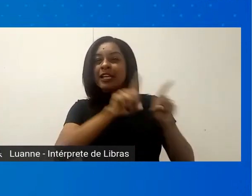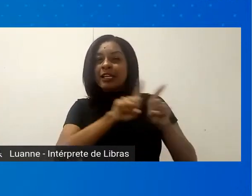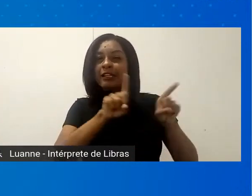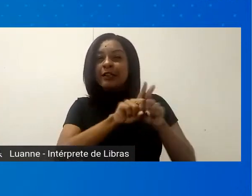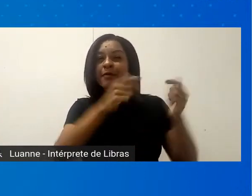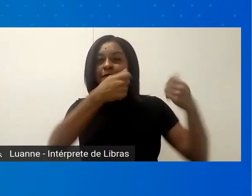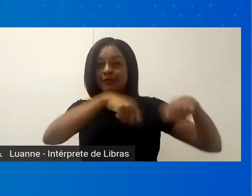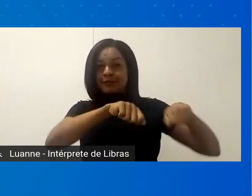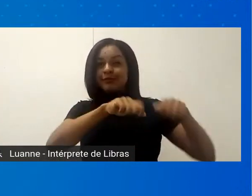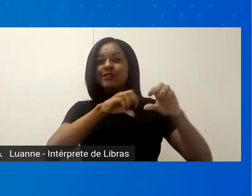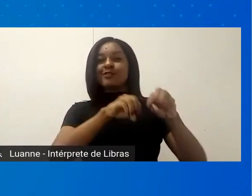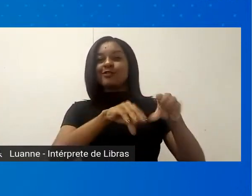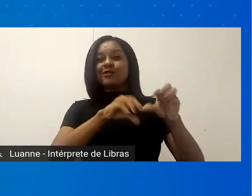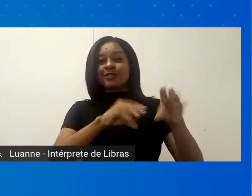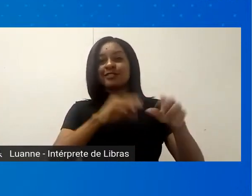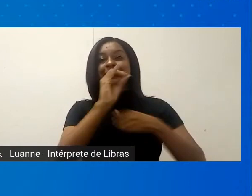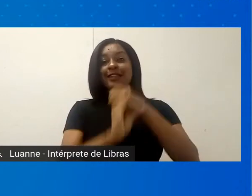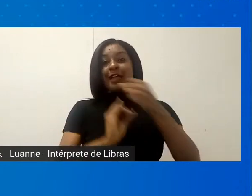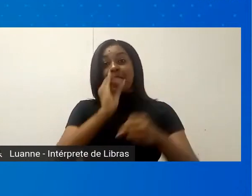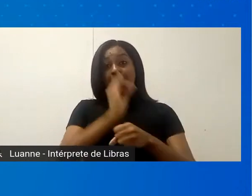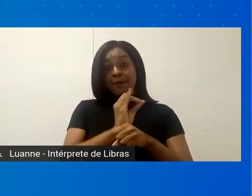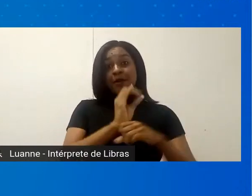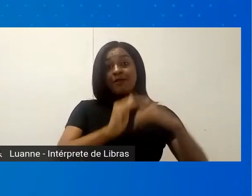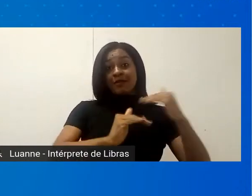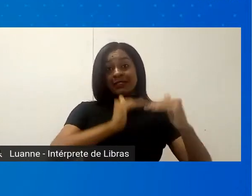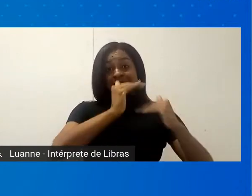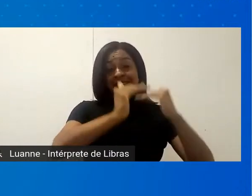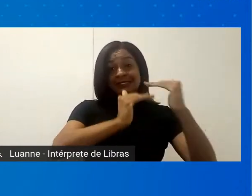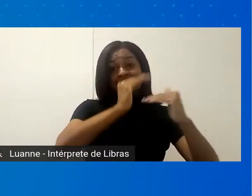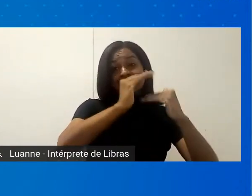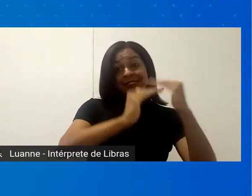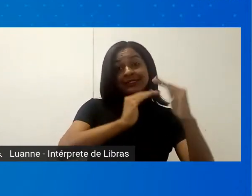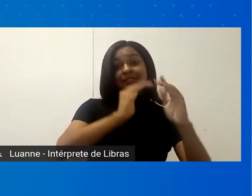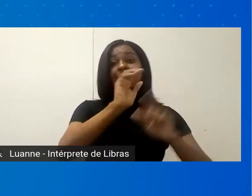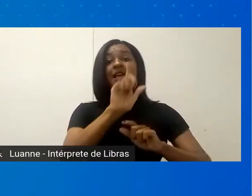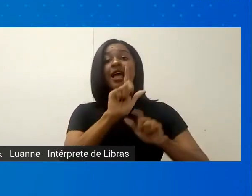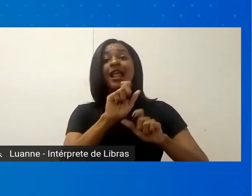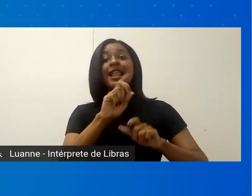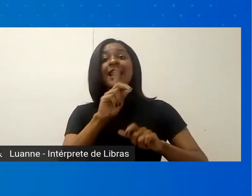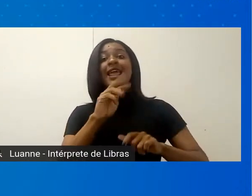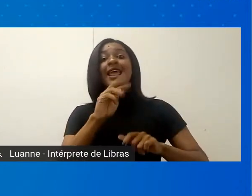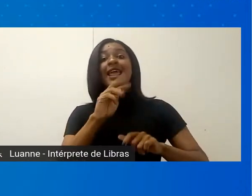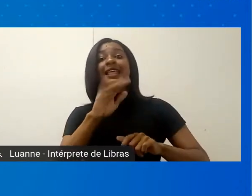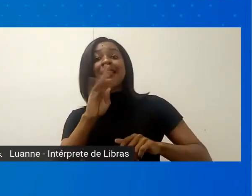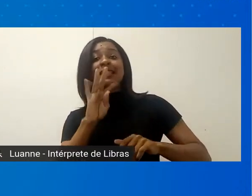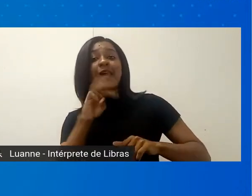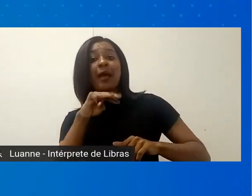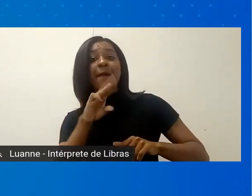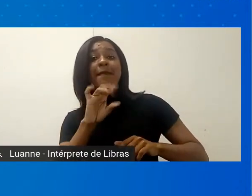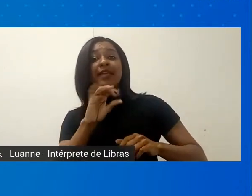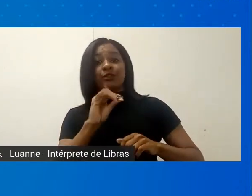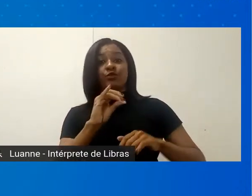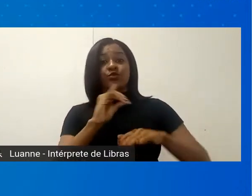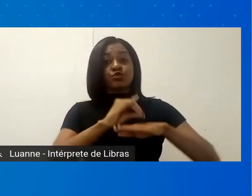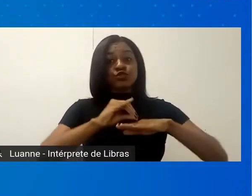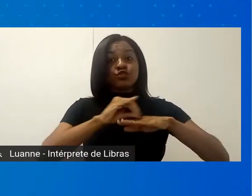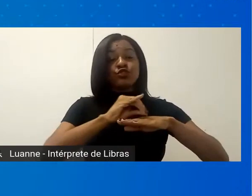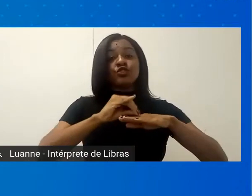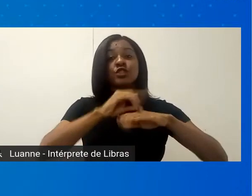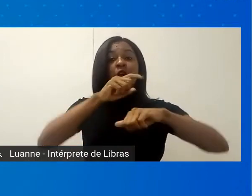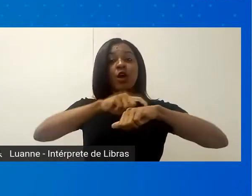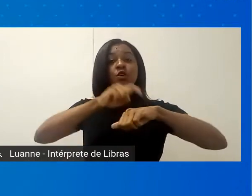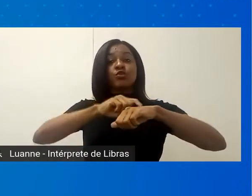o desenvolvimento do letramento digital de professores e alunos em período de pandemia são